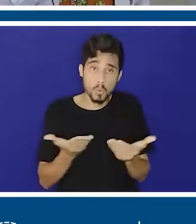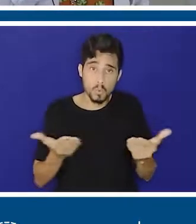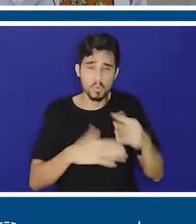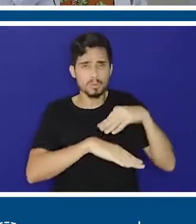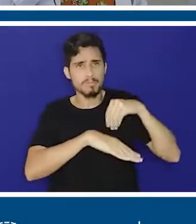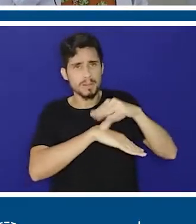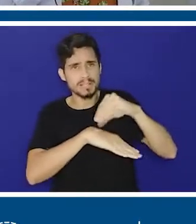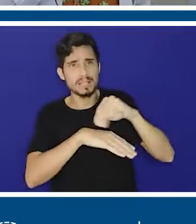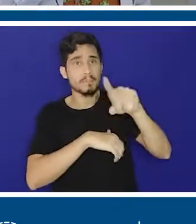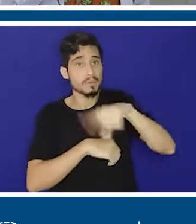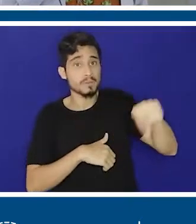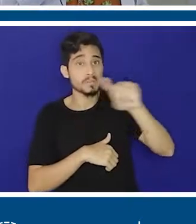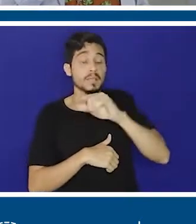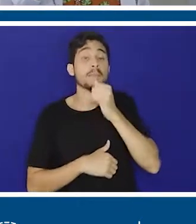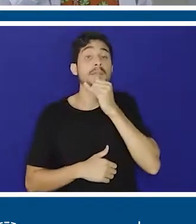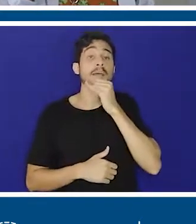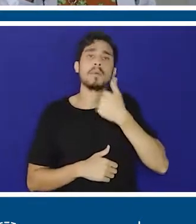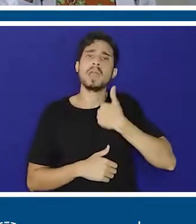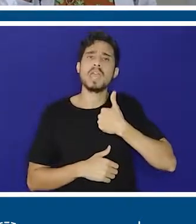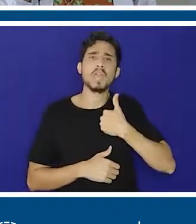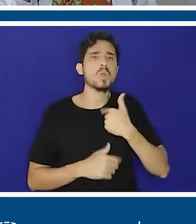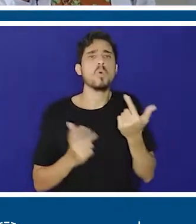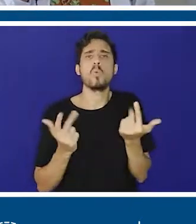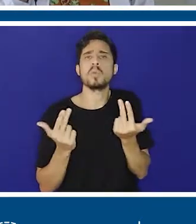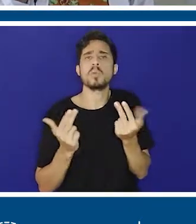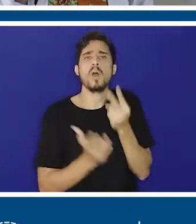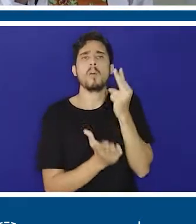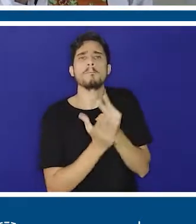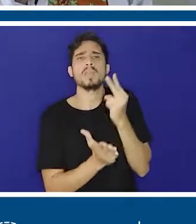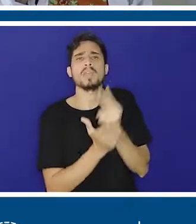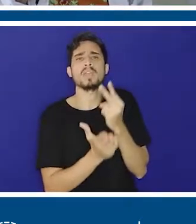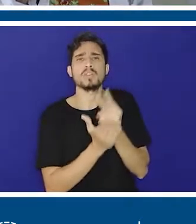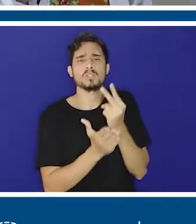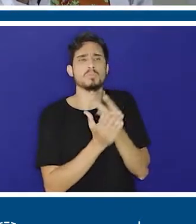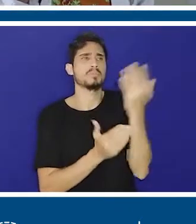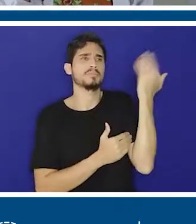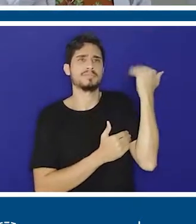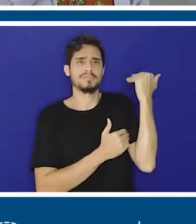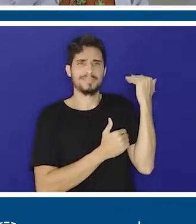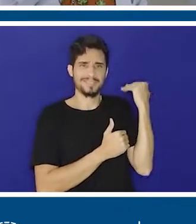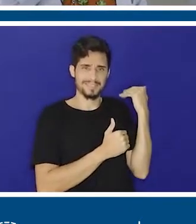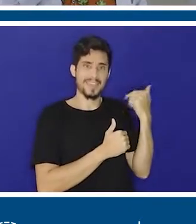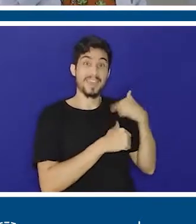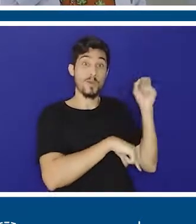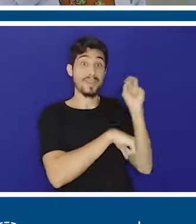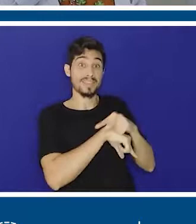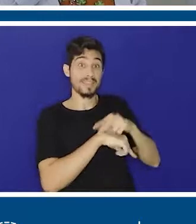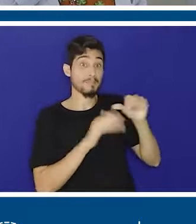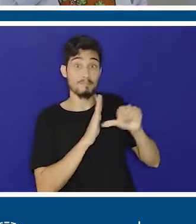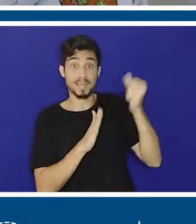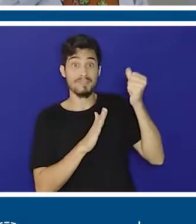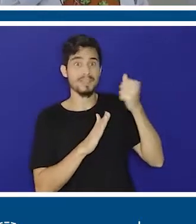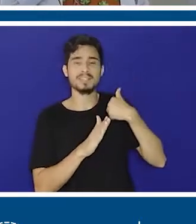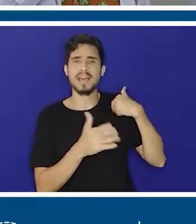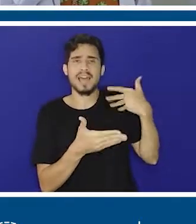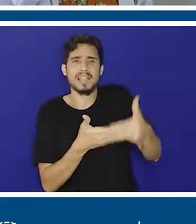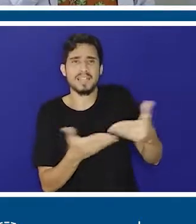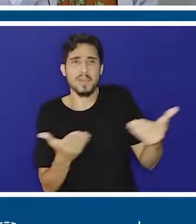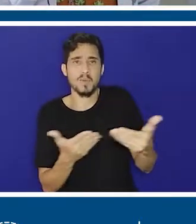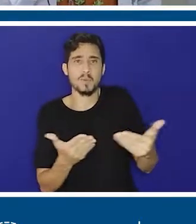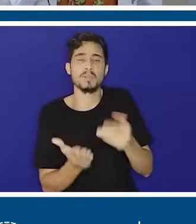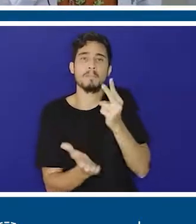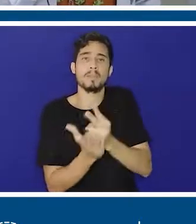o entusiasmo, a vocação é a mesma dos primeiros anos, né? Eu cheguei